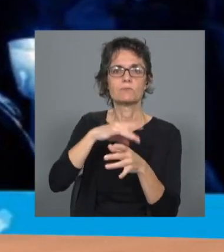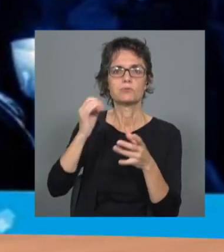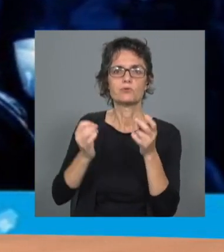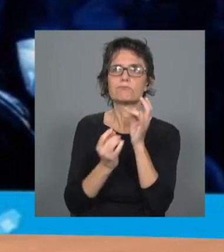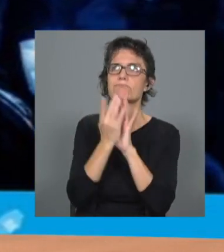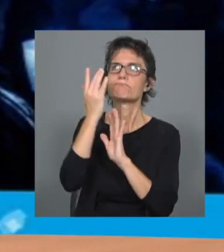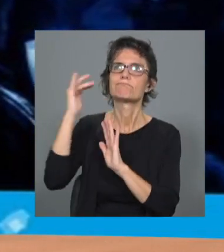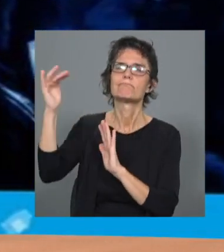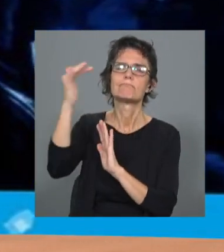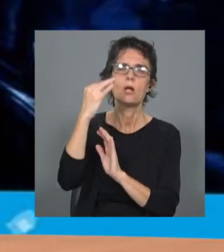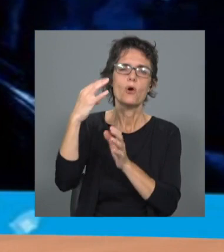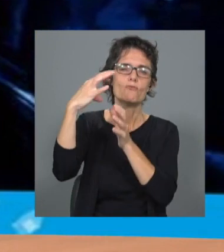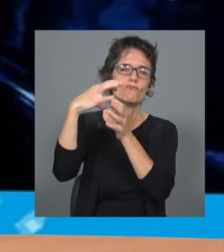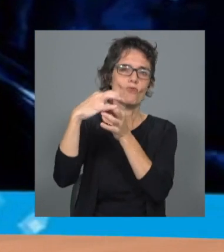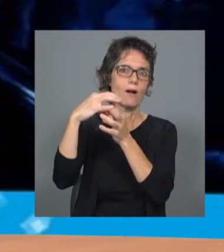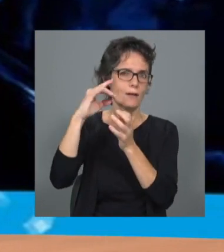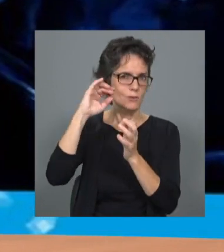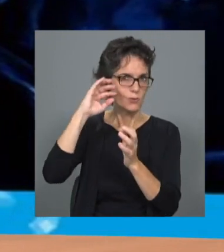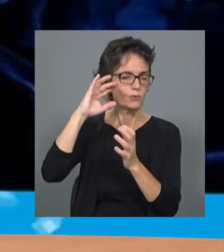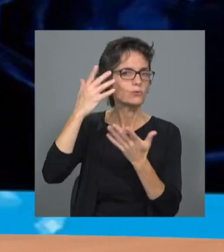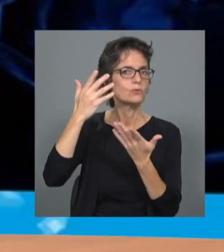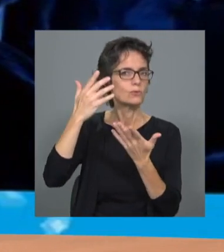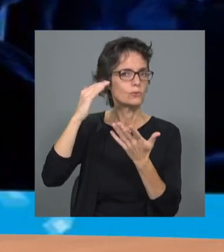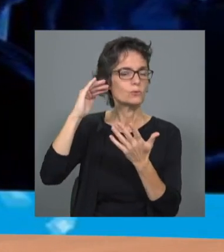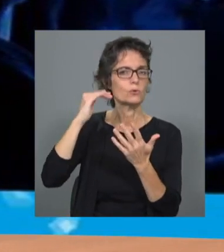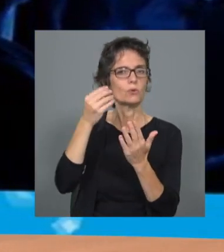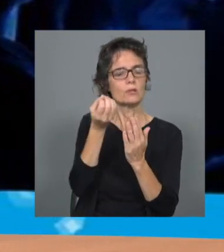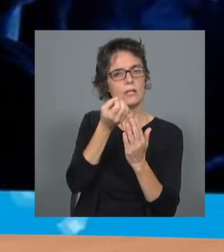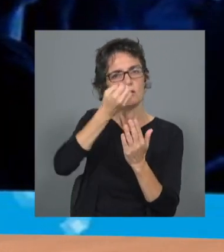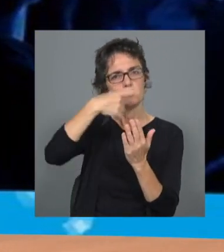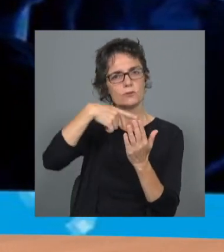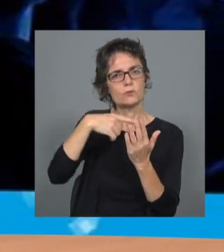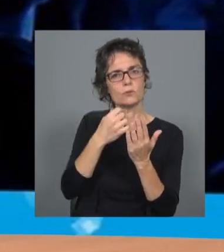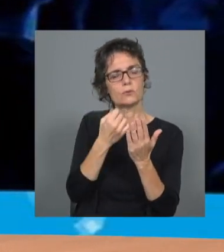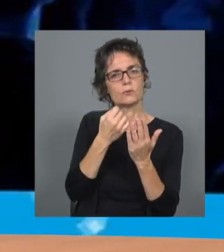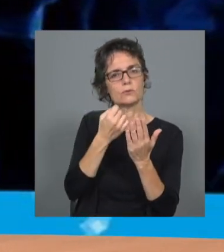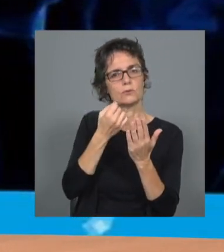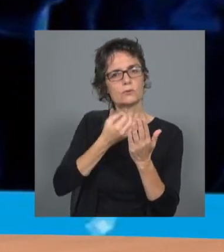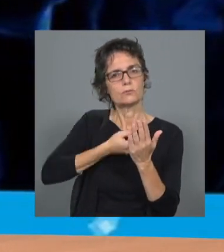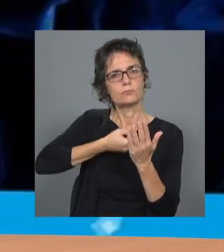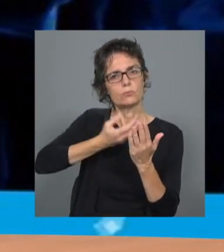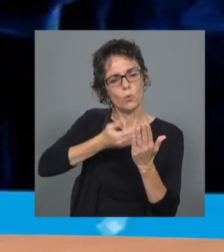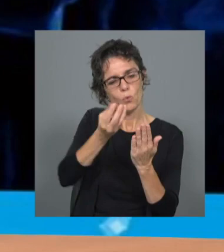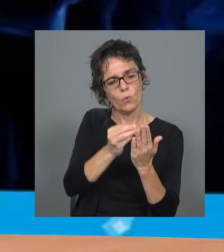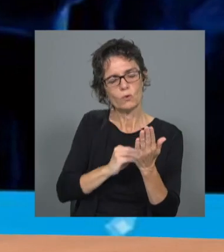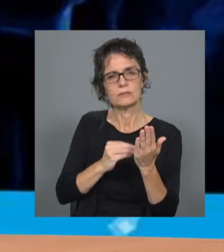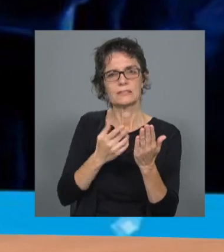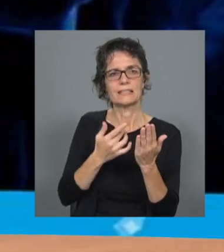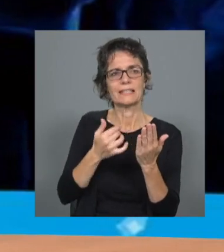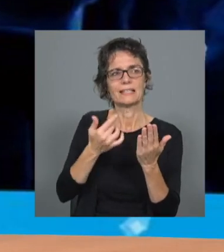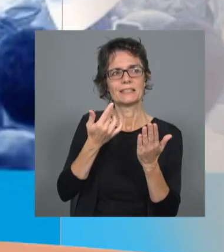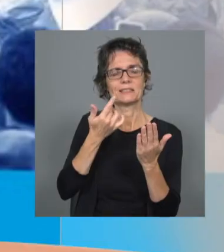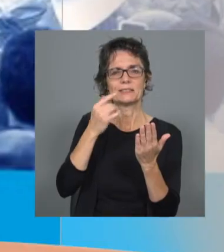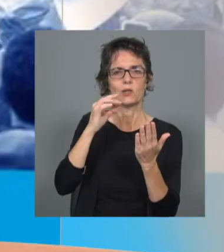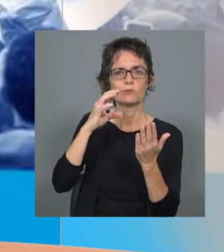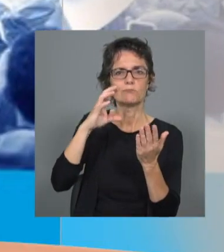de além, não só por isso, mas por estarem realmente um bocadinho mais distantes às vezes da nossa realidade. E